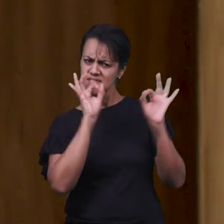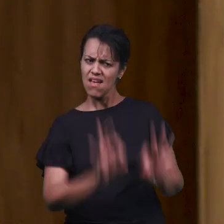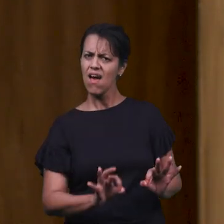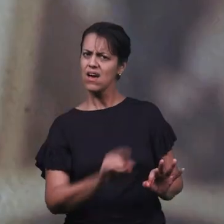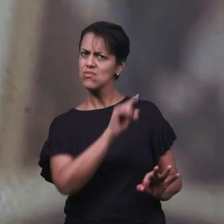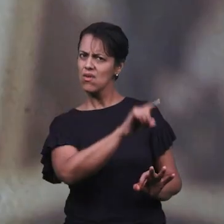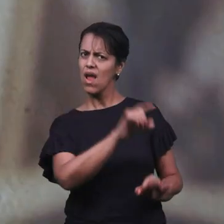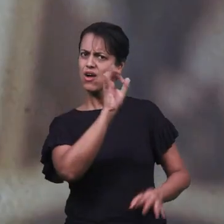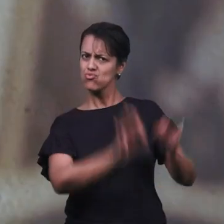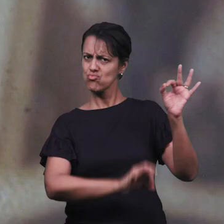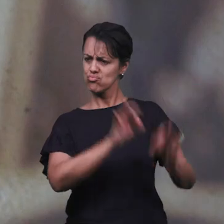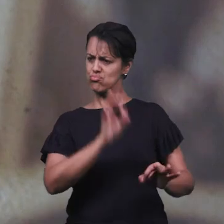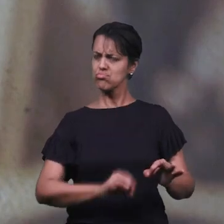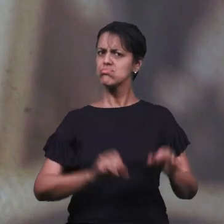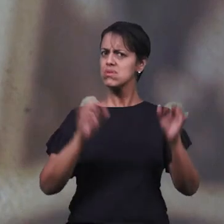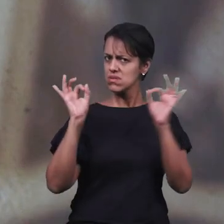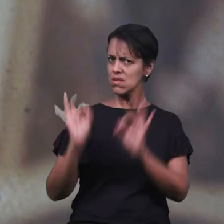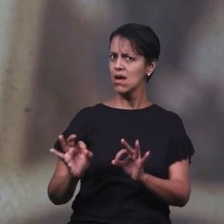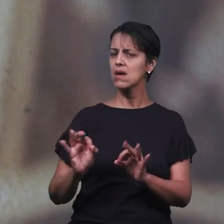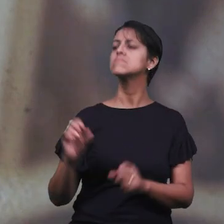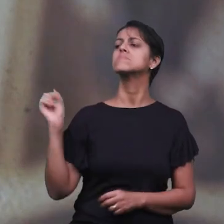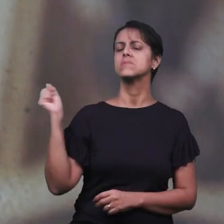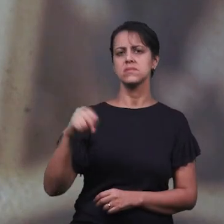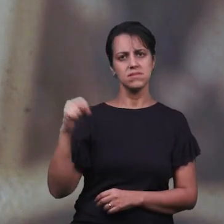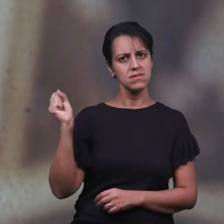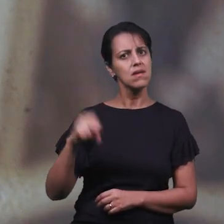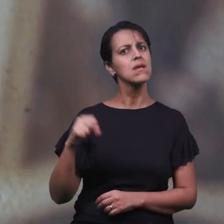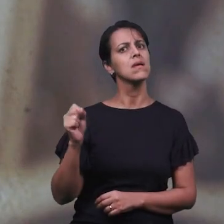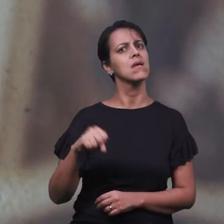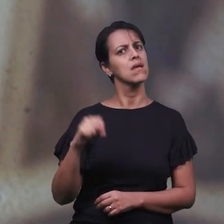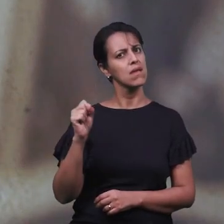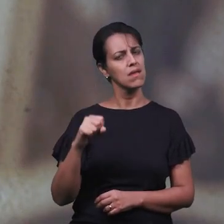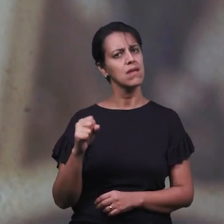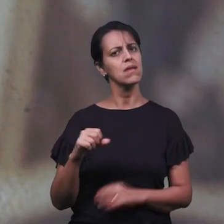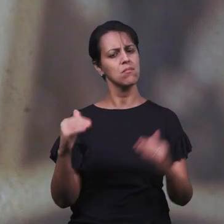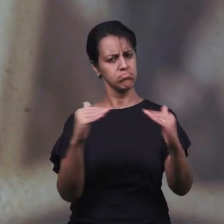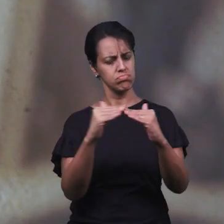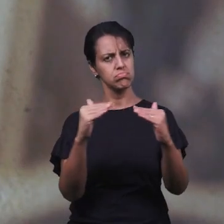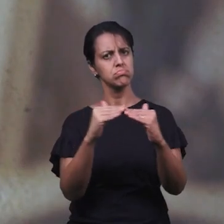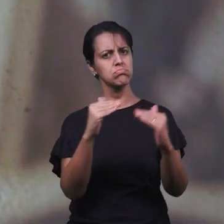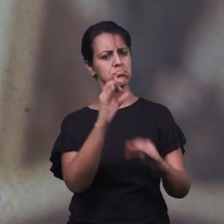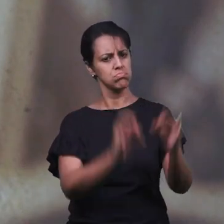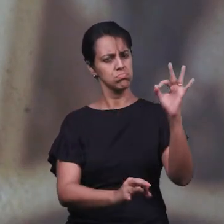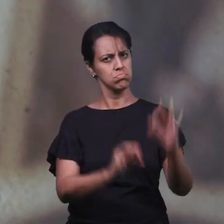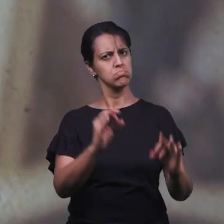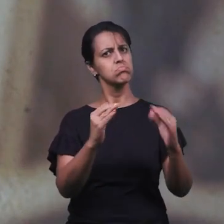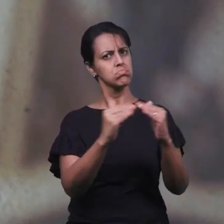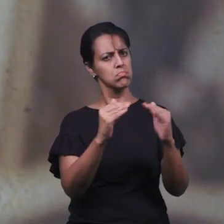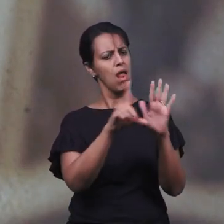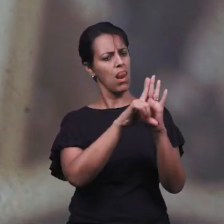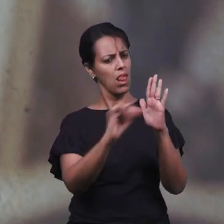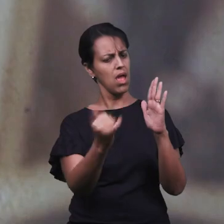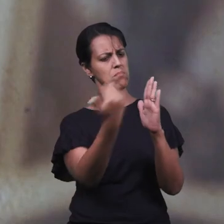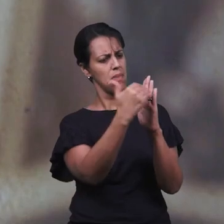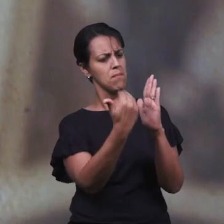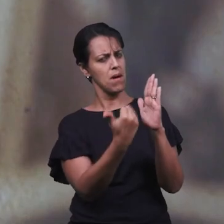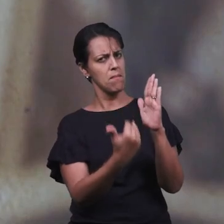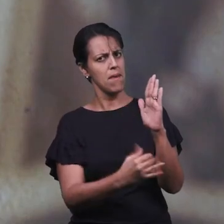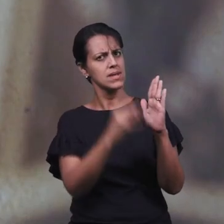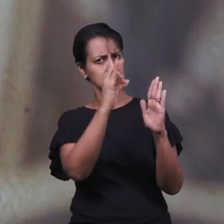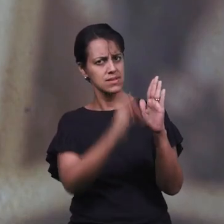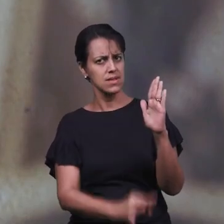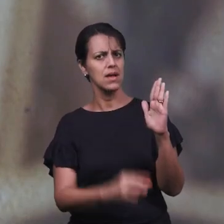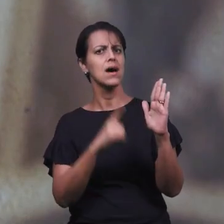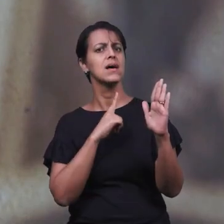Sim, hoje é totalmente assim, regulamentado, né? Você